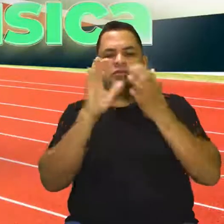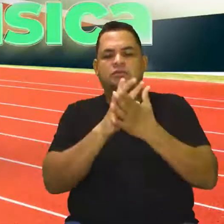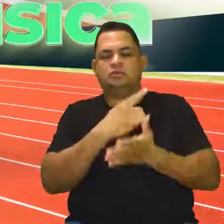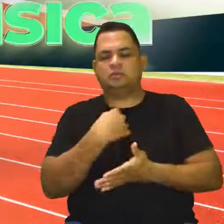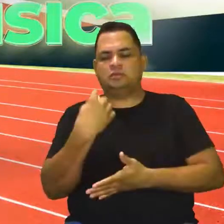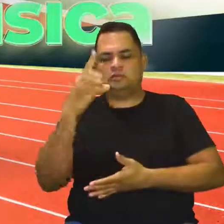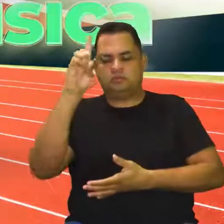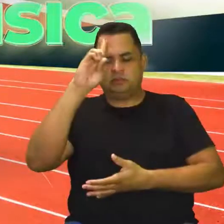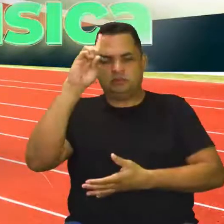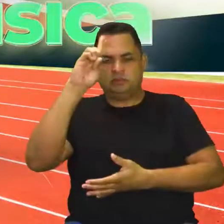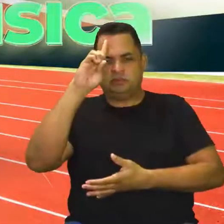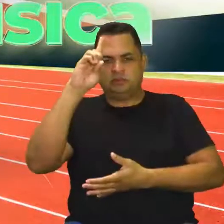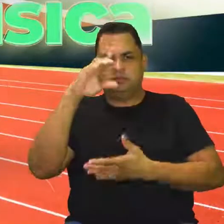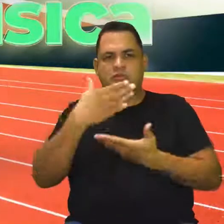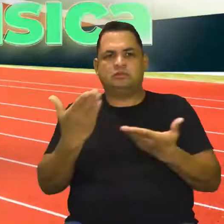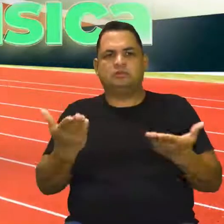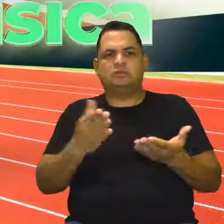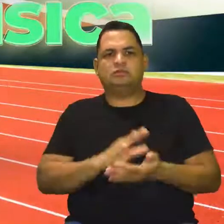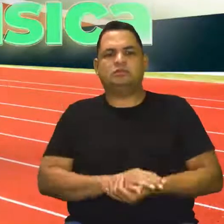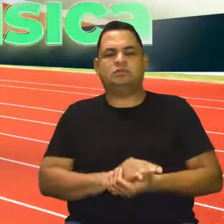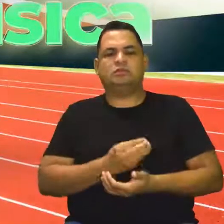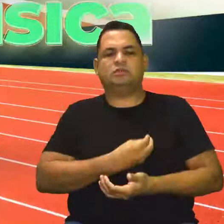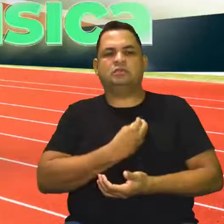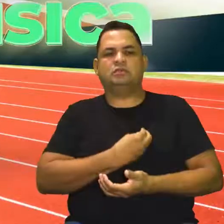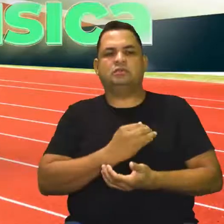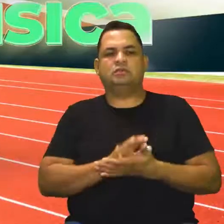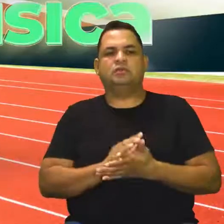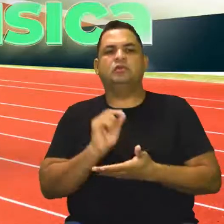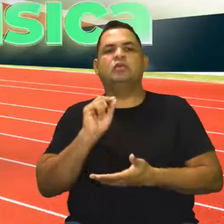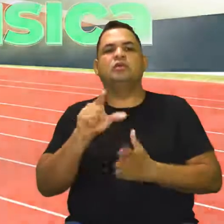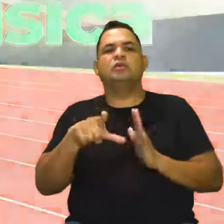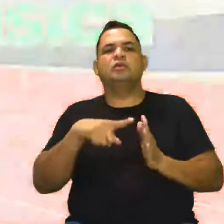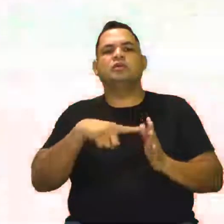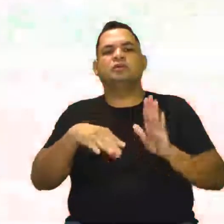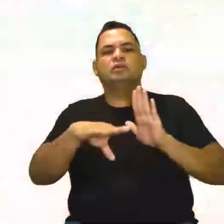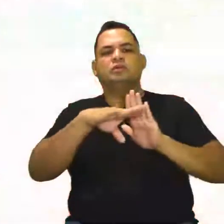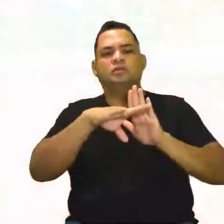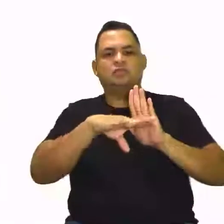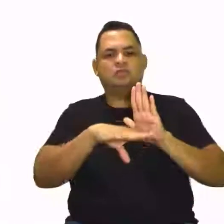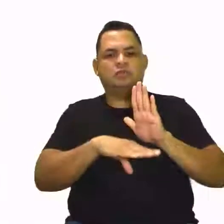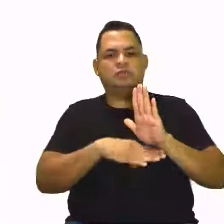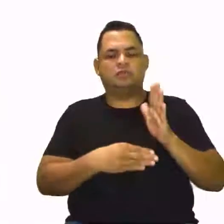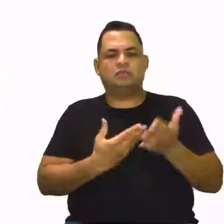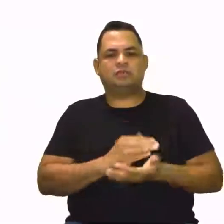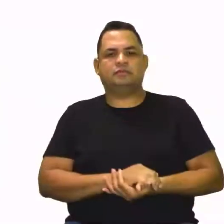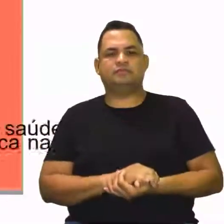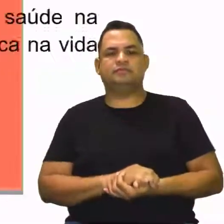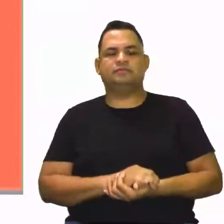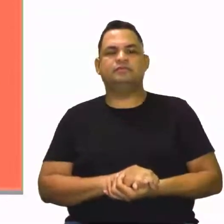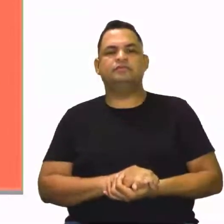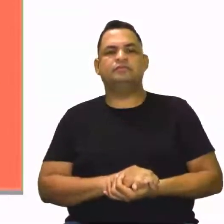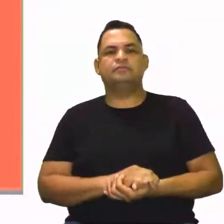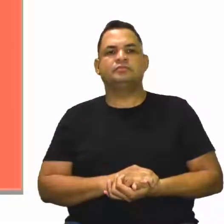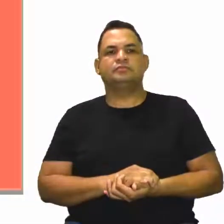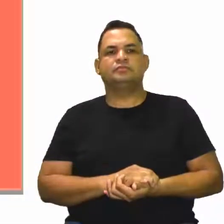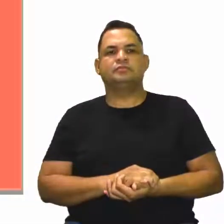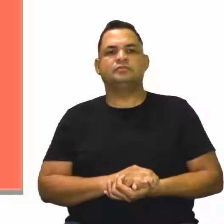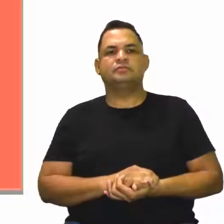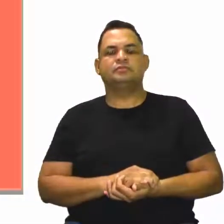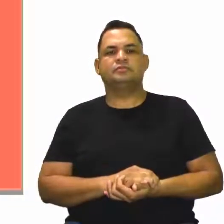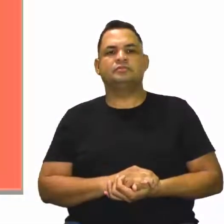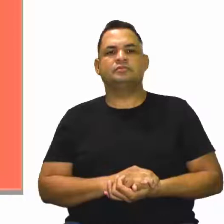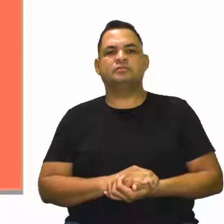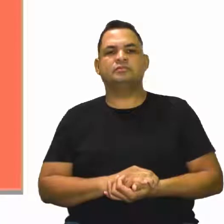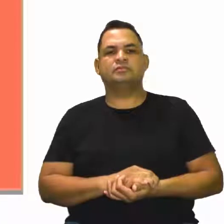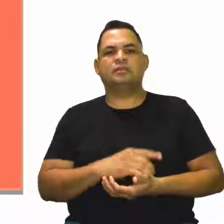vida, né, Perfeito, perfeito. E aí agora nós vamos ver o que tem aí na nossa agenda. Dá uma olhada aí o que tem na nossa agenda. Então nós temos